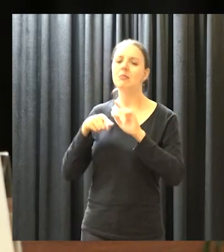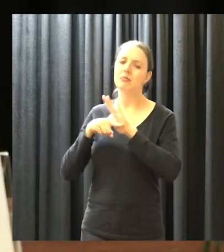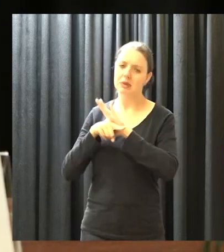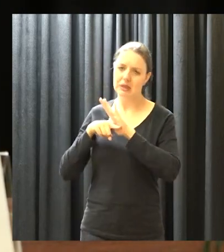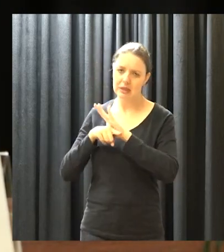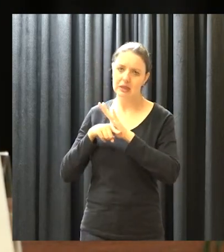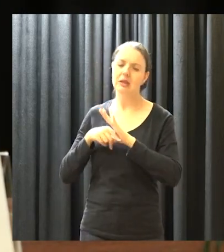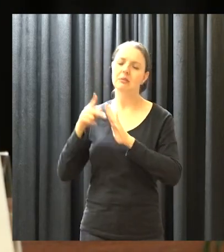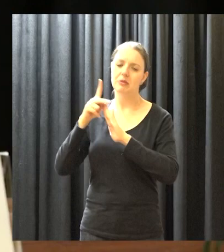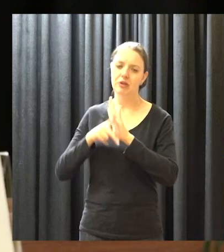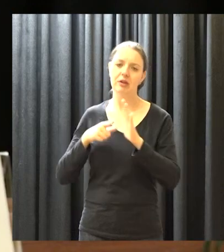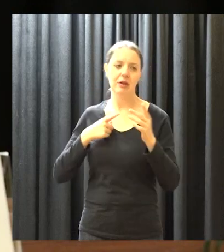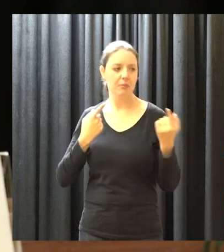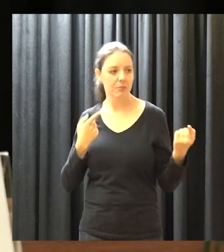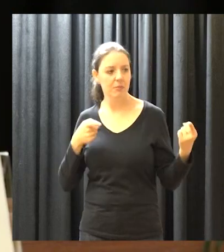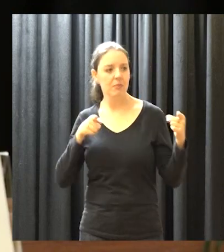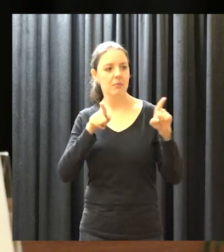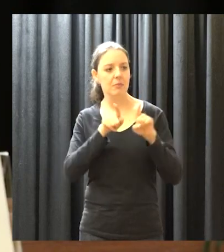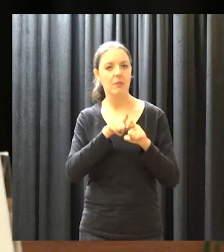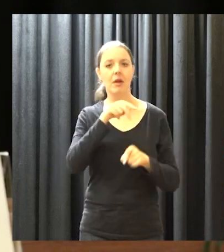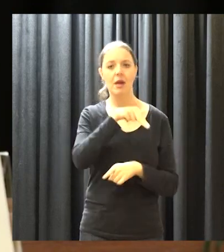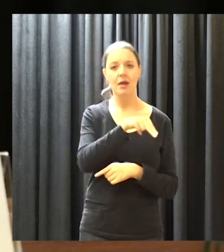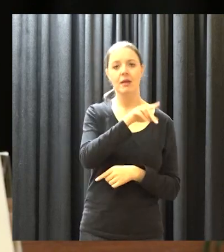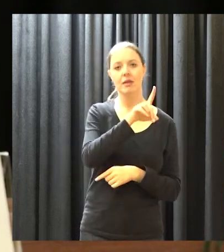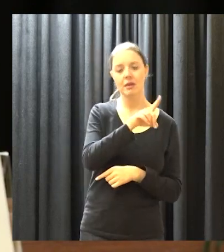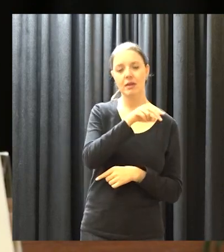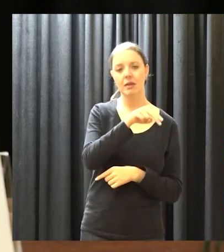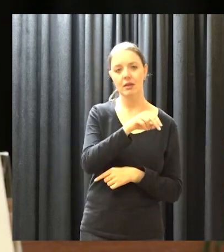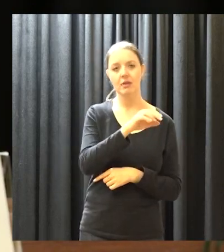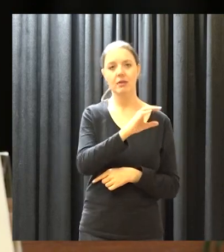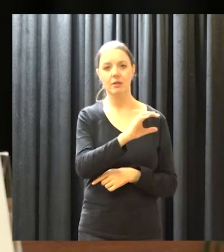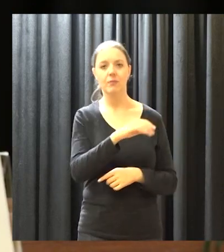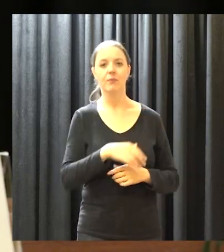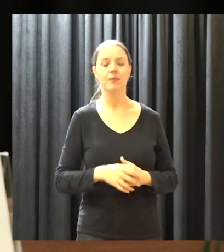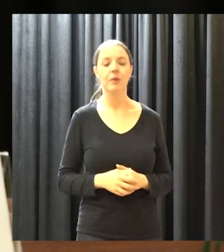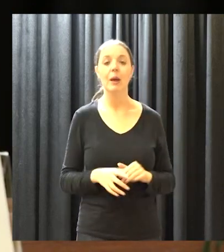parceria com o MBMC. Mas nem todas